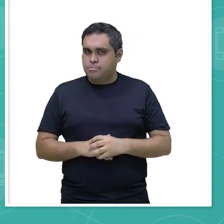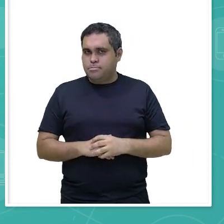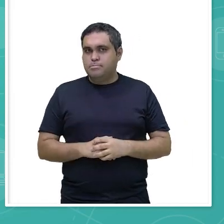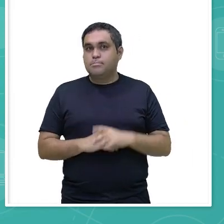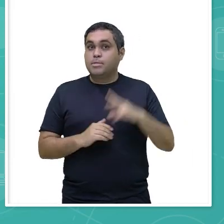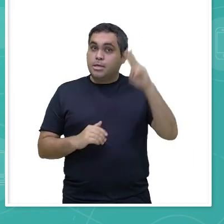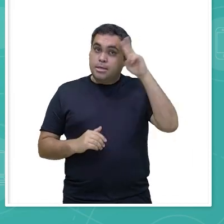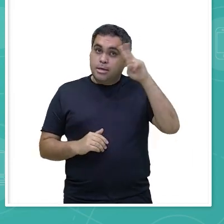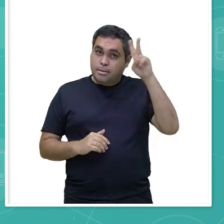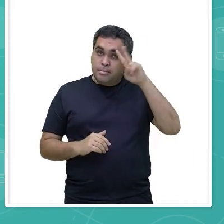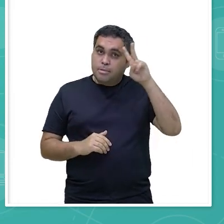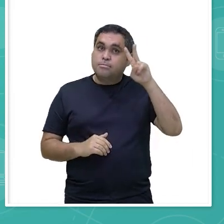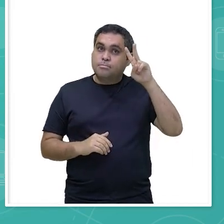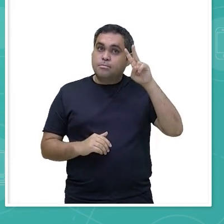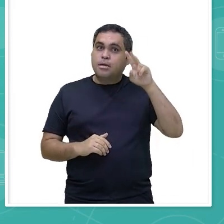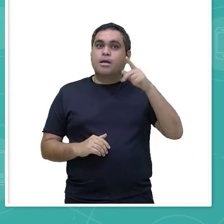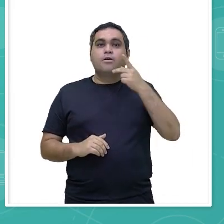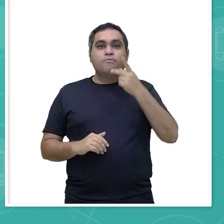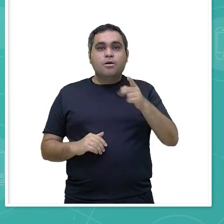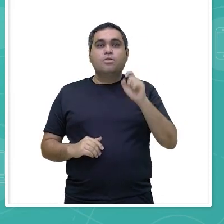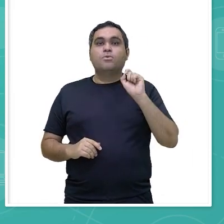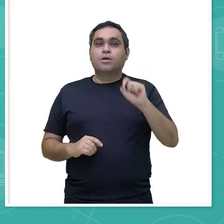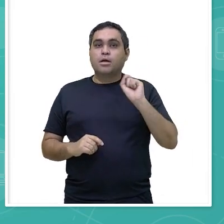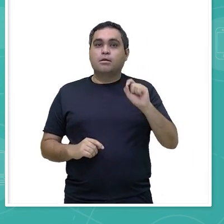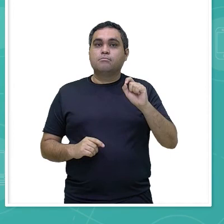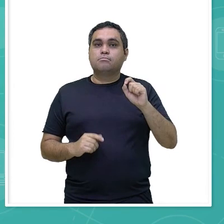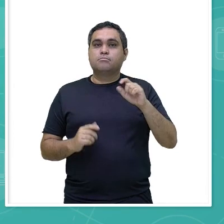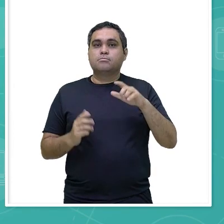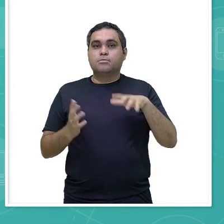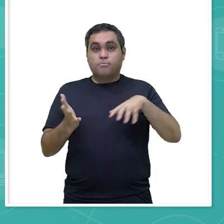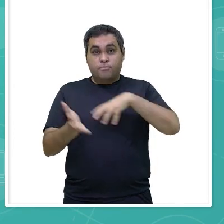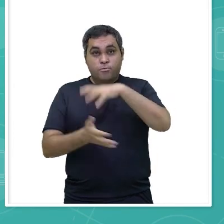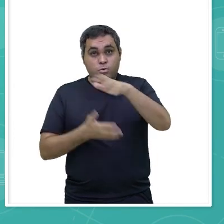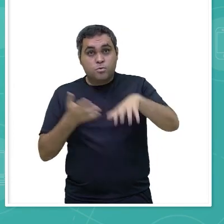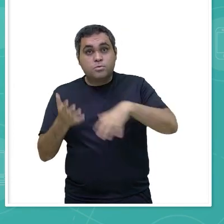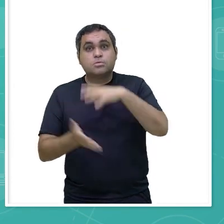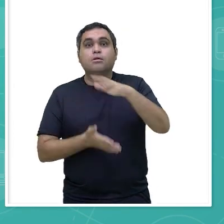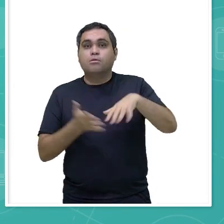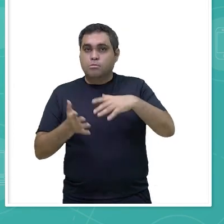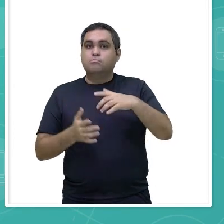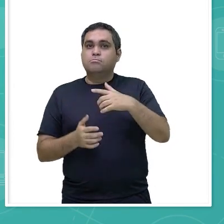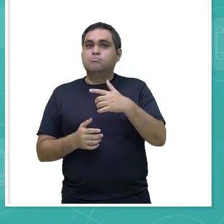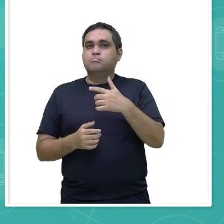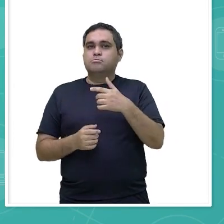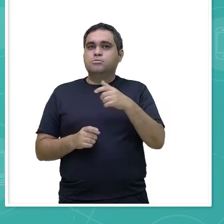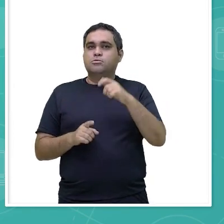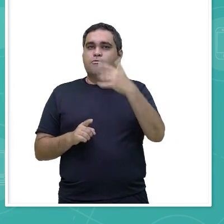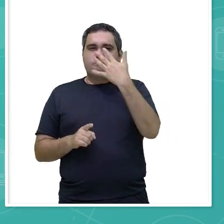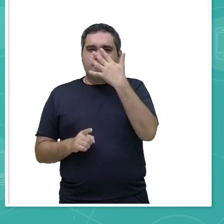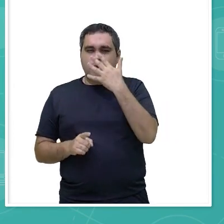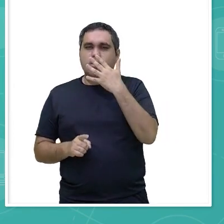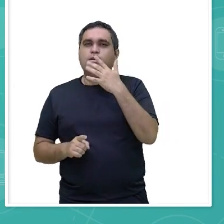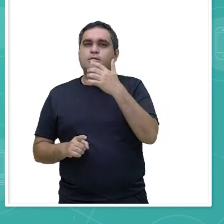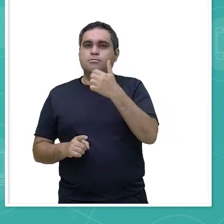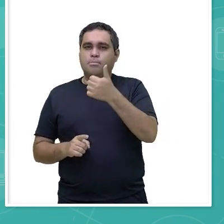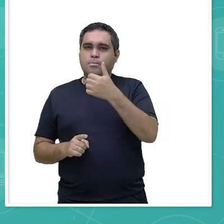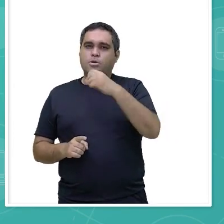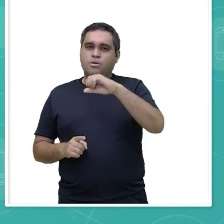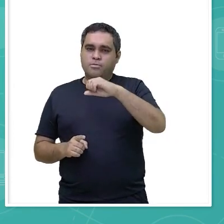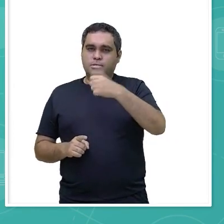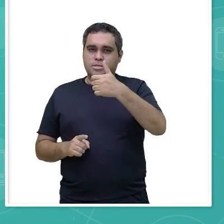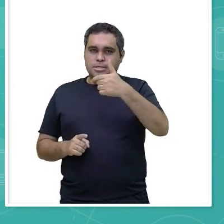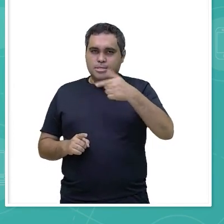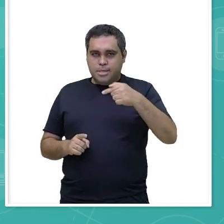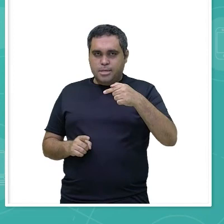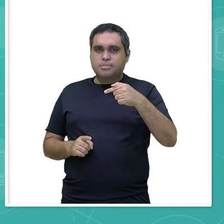de Abril, que ele escreveu após a Revolução de Fevereiro de 17, quando ele percebeu ali que os mencheviques estavam